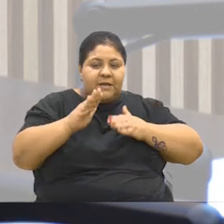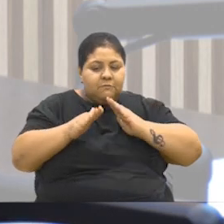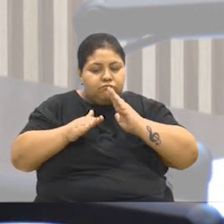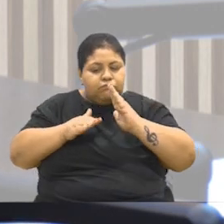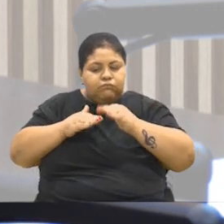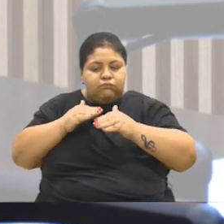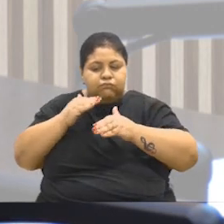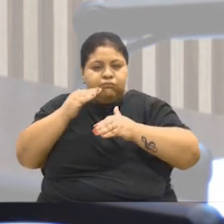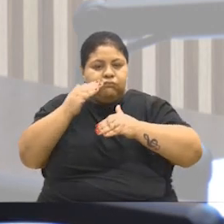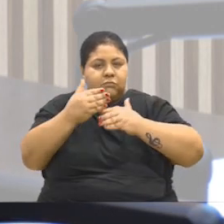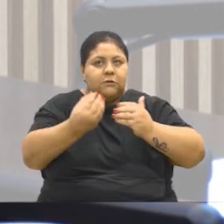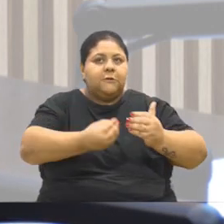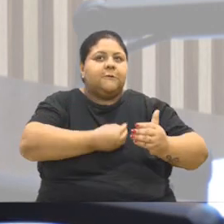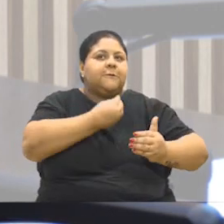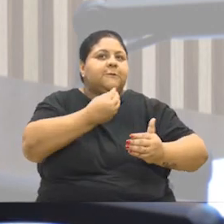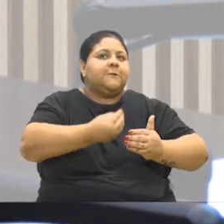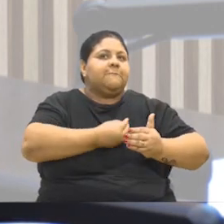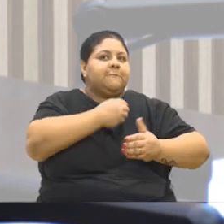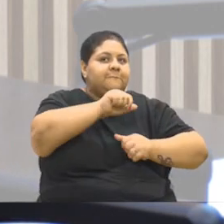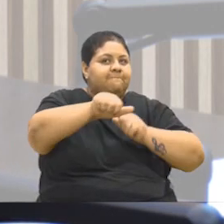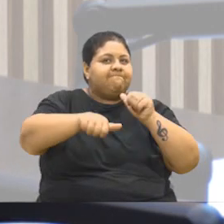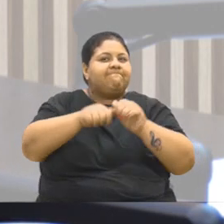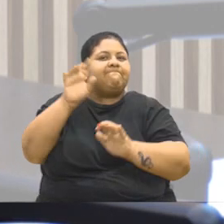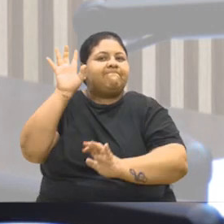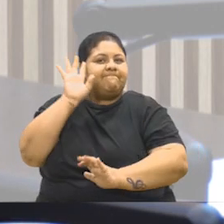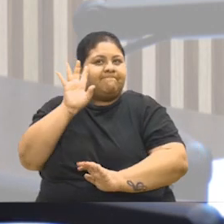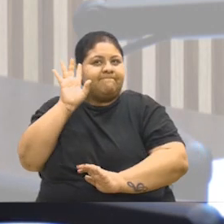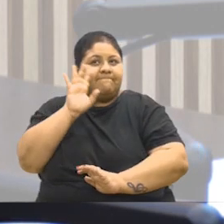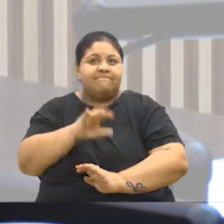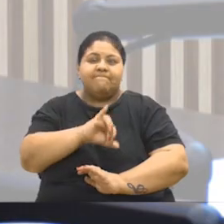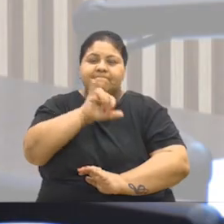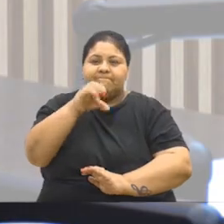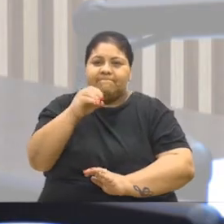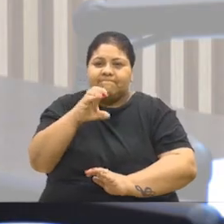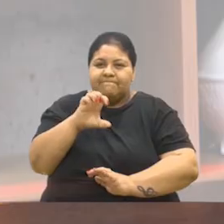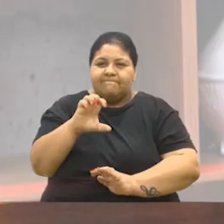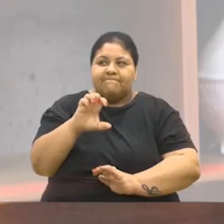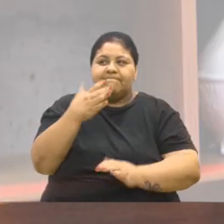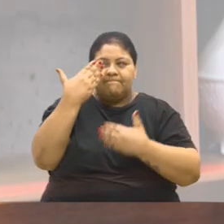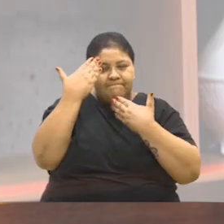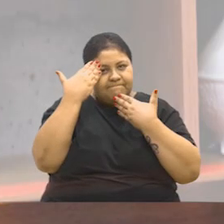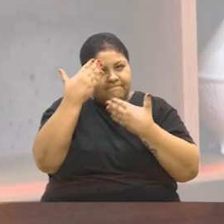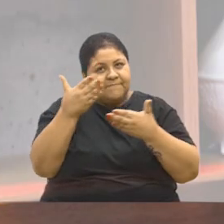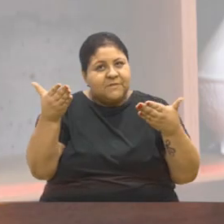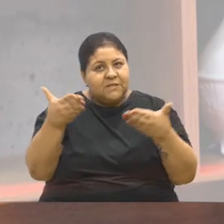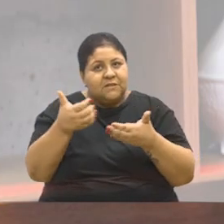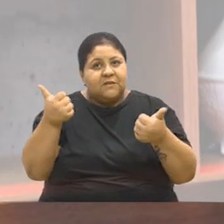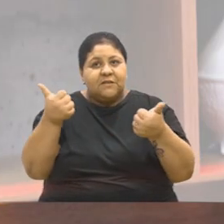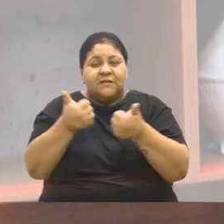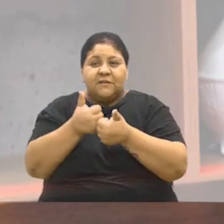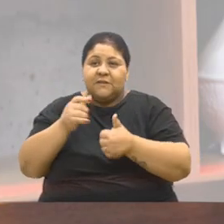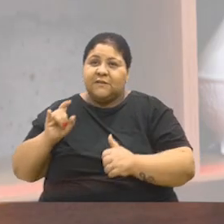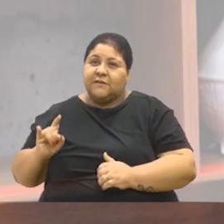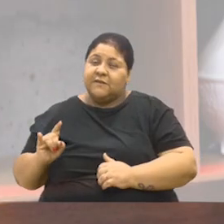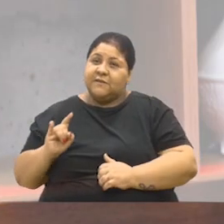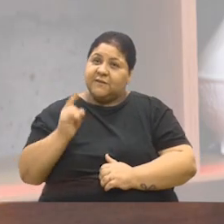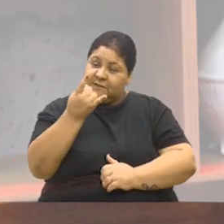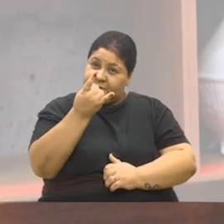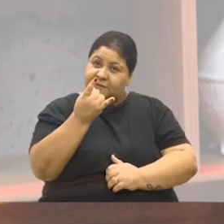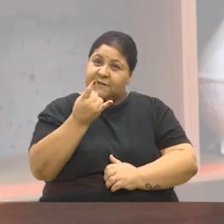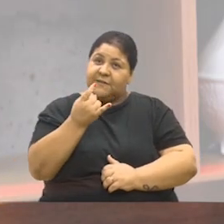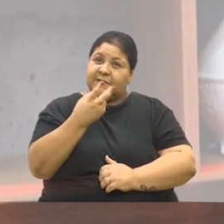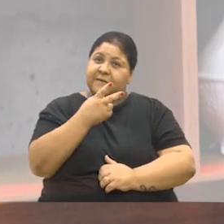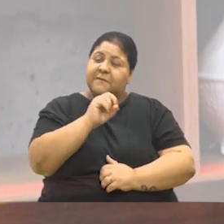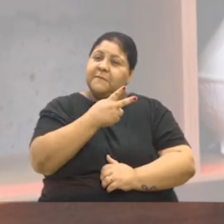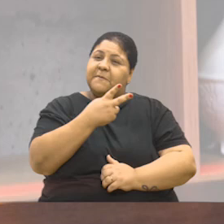gente começa a dar o primeiro passo para que a nossa vida mude. Que bacana. Josi, muito obrigada por você ter estado com a gente nesse